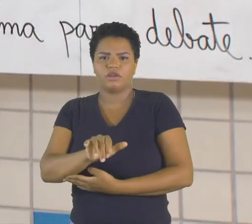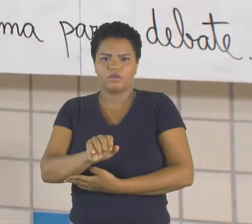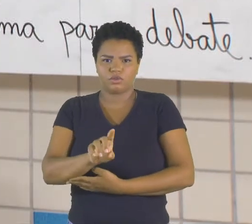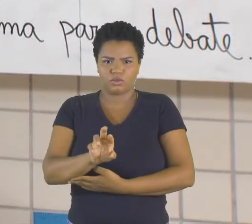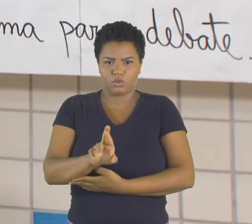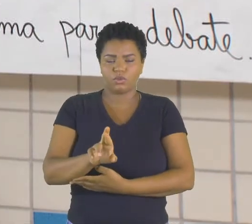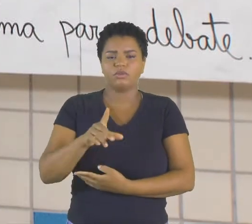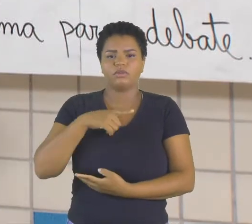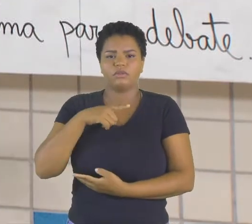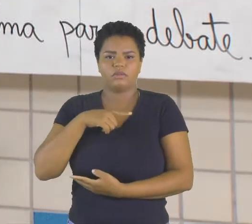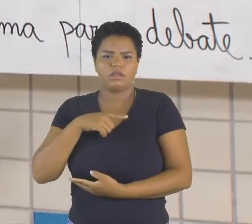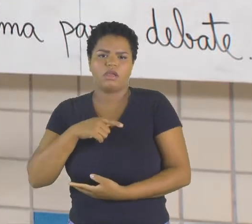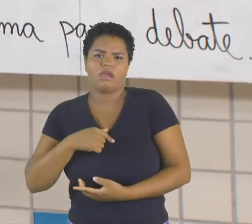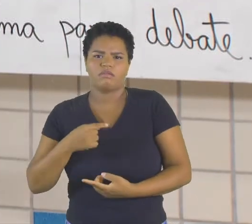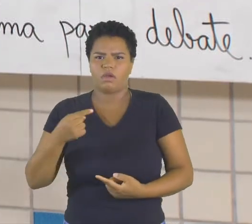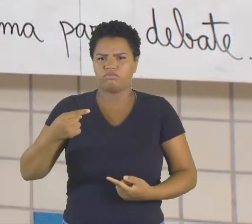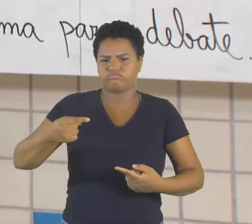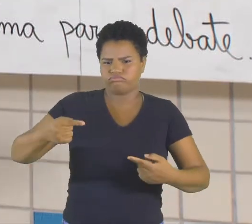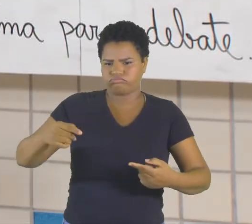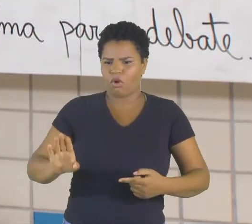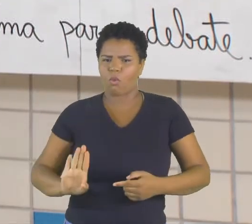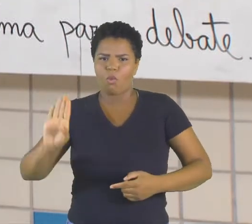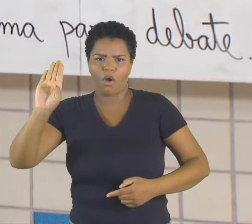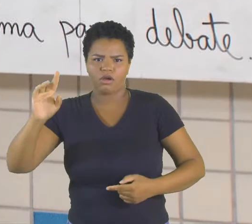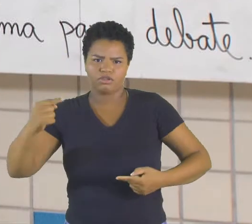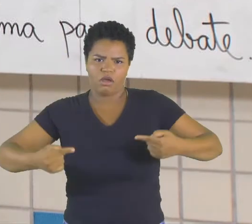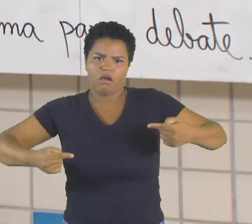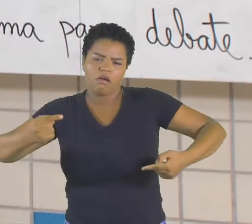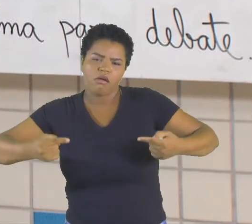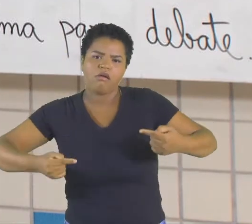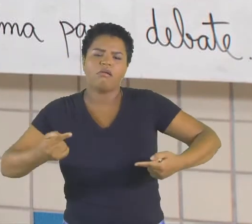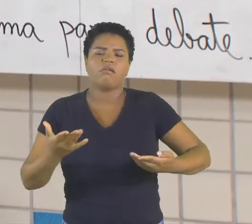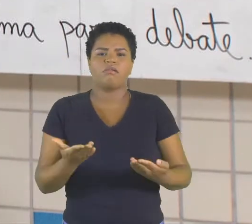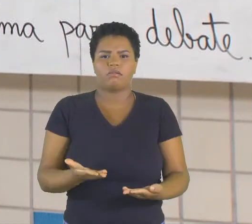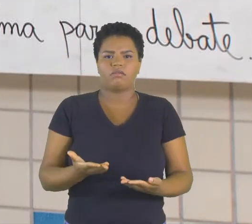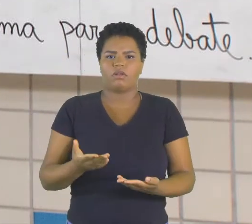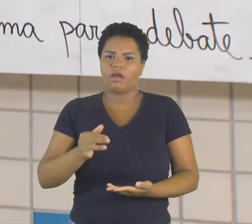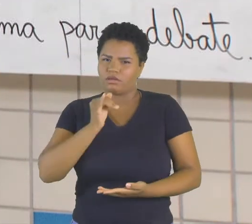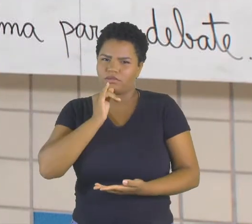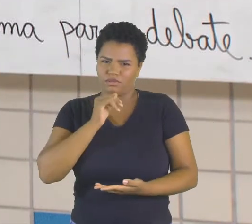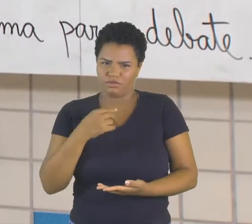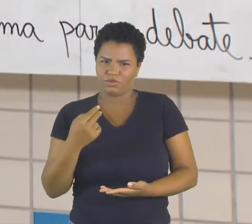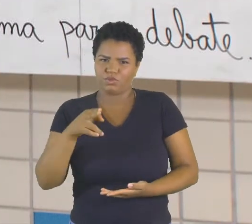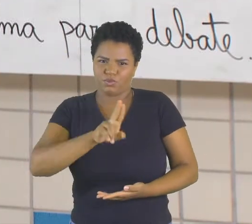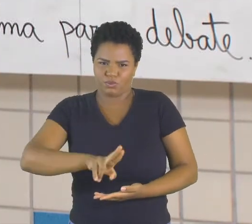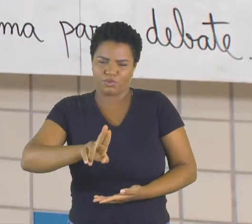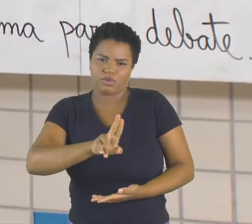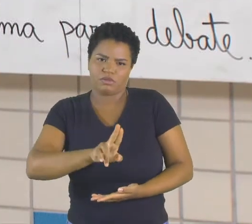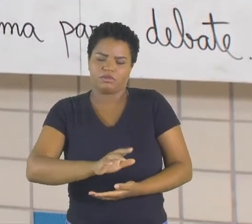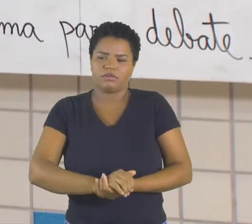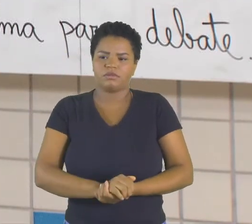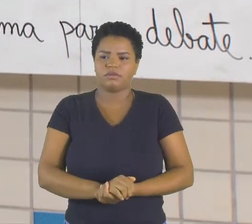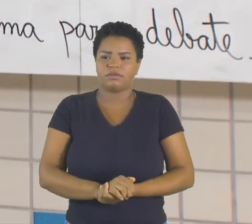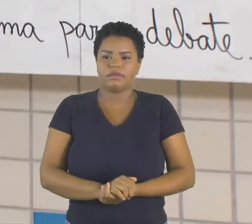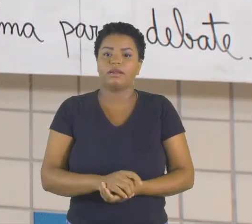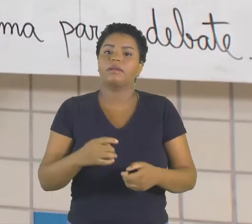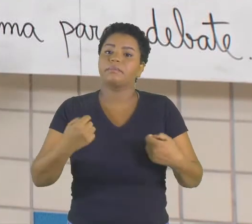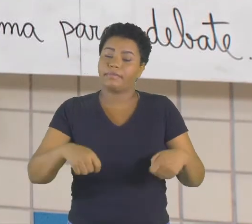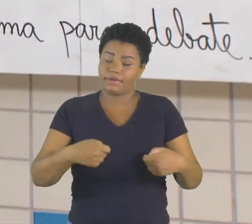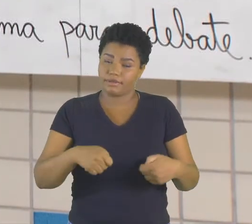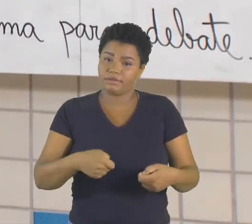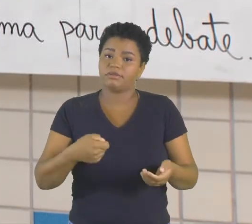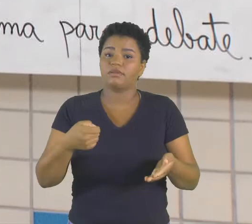os candidatos, que é o exemplo que a gente está usando, eles também têm que seguir alguns deveres, né,